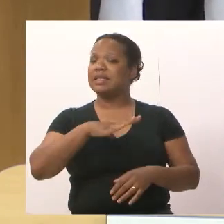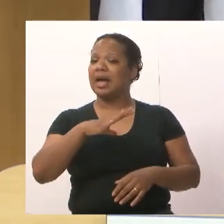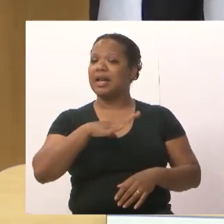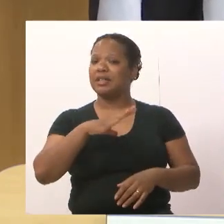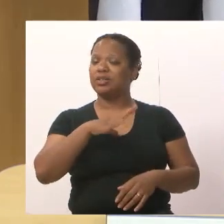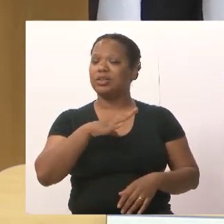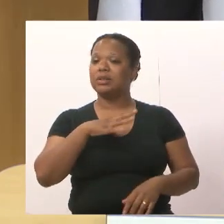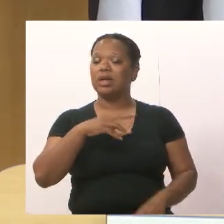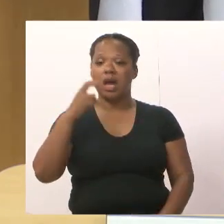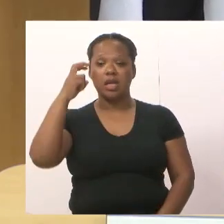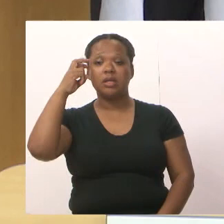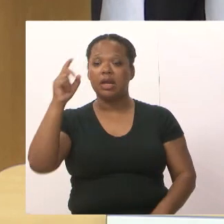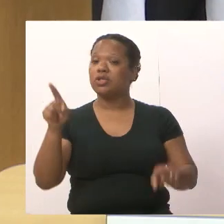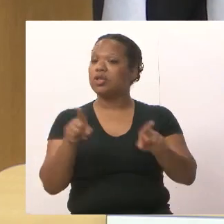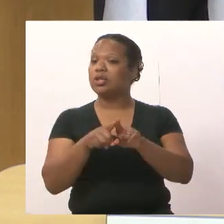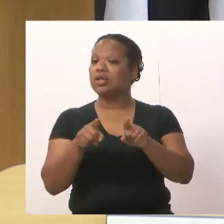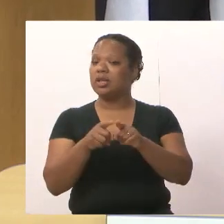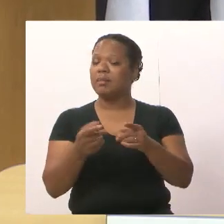e inclusiva.